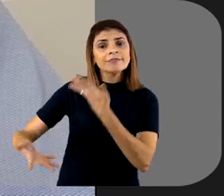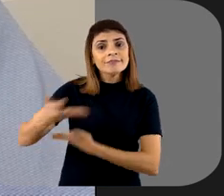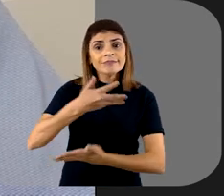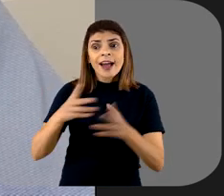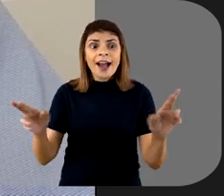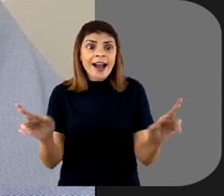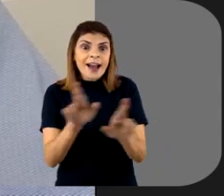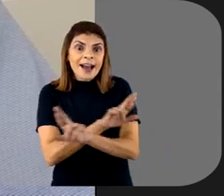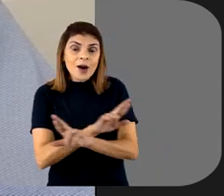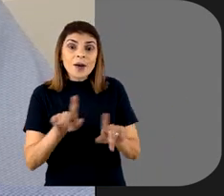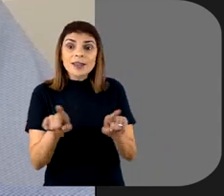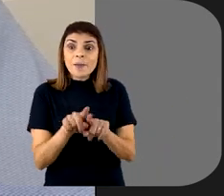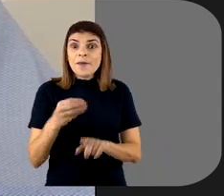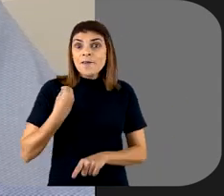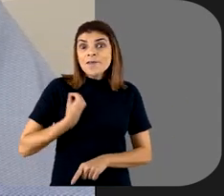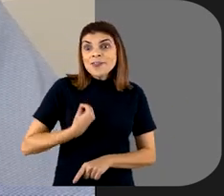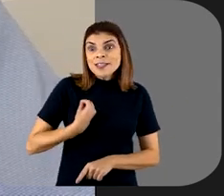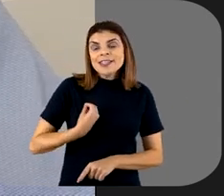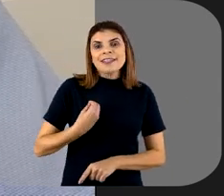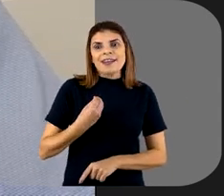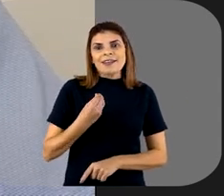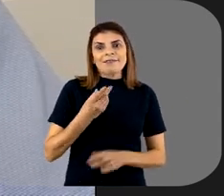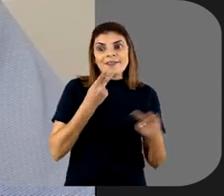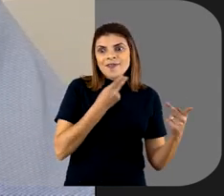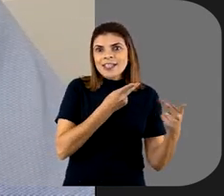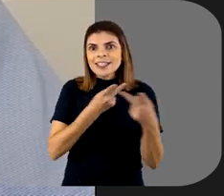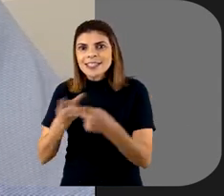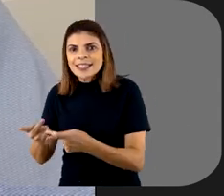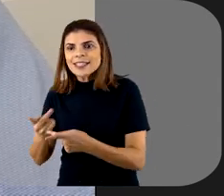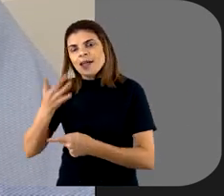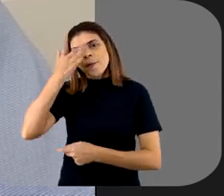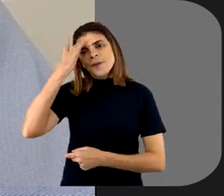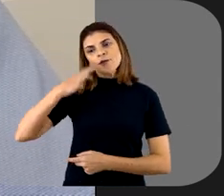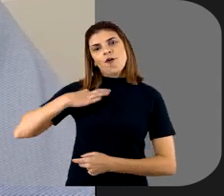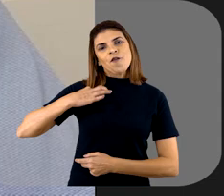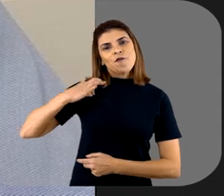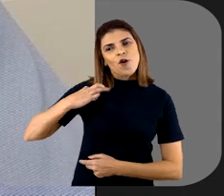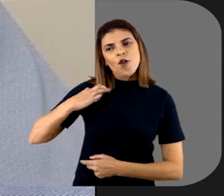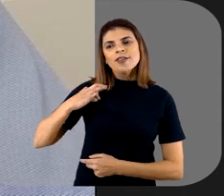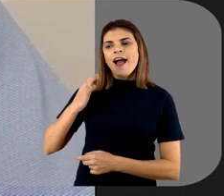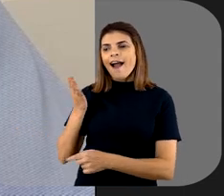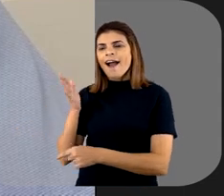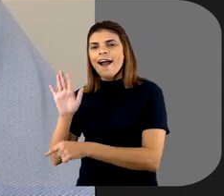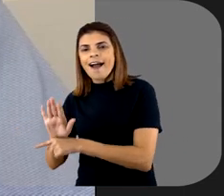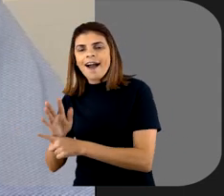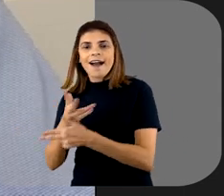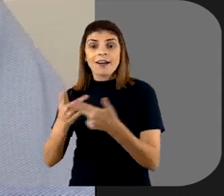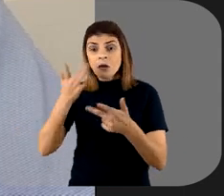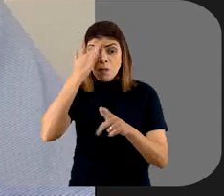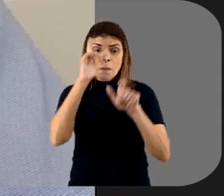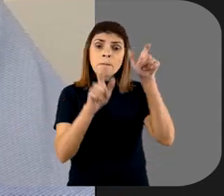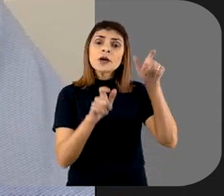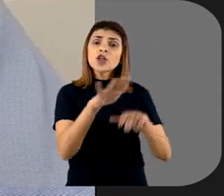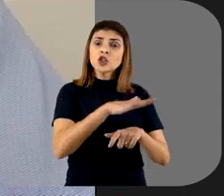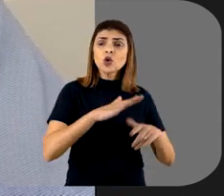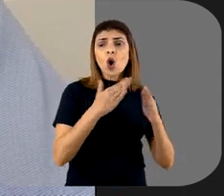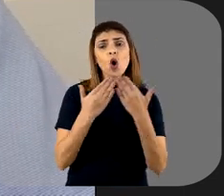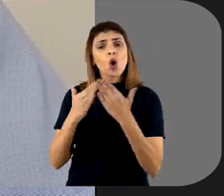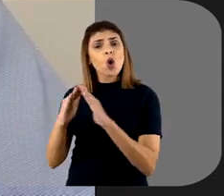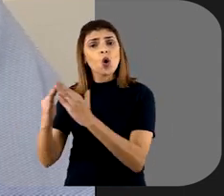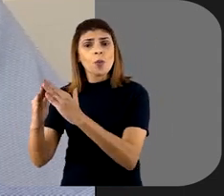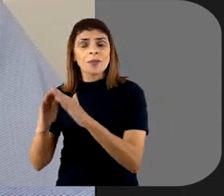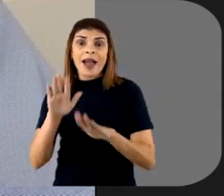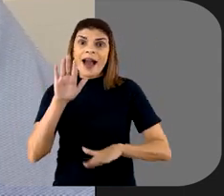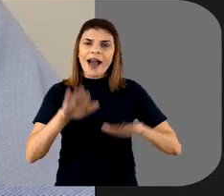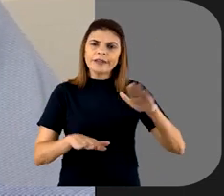relacional estabelecida antes, com as visitas, com os voluntários da instituição e também com pessoas da